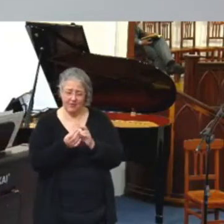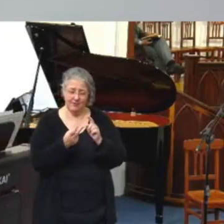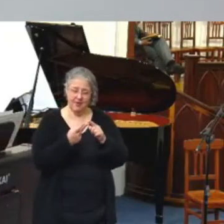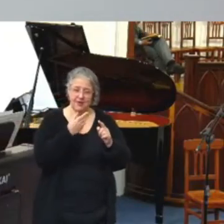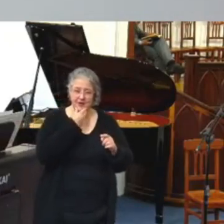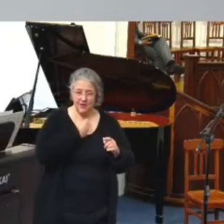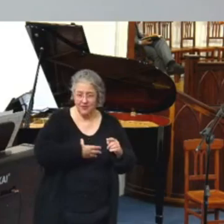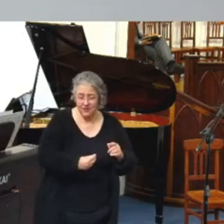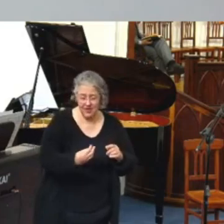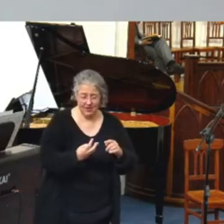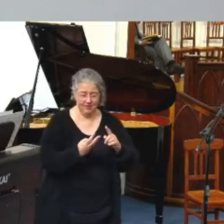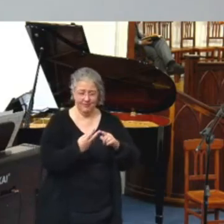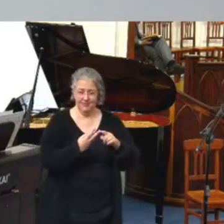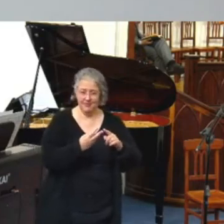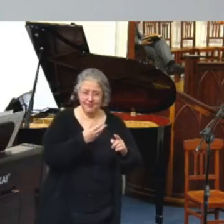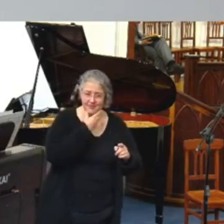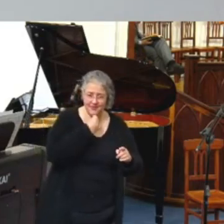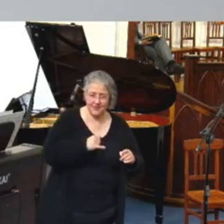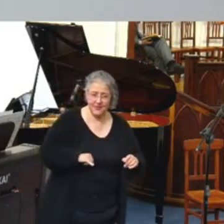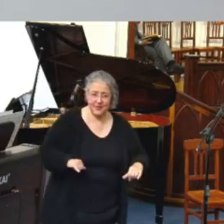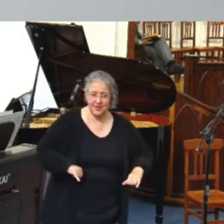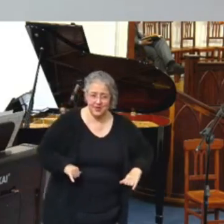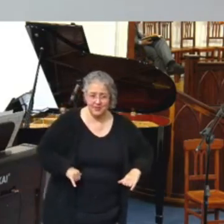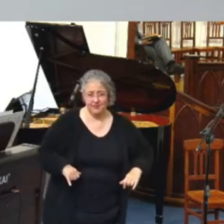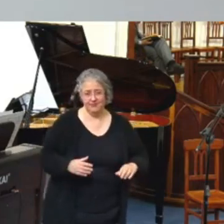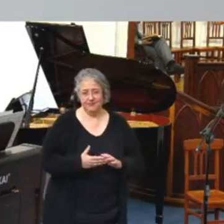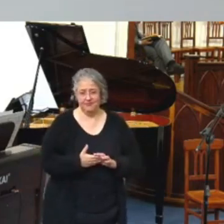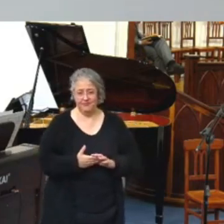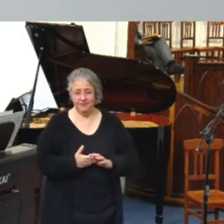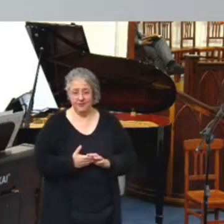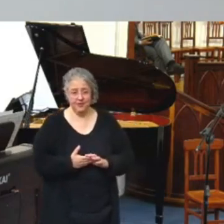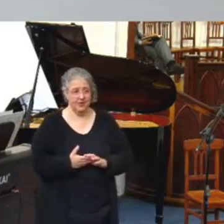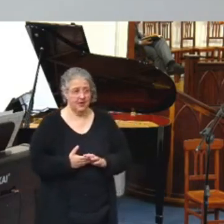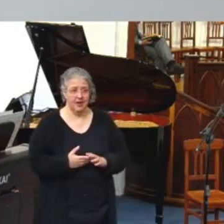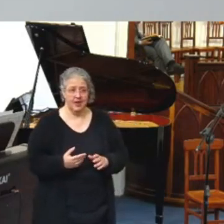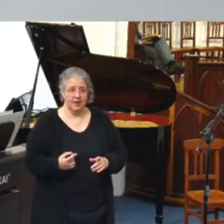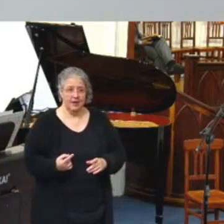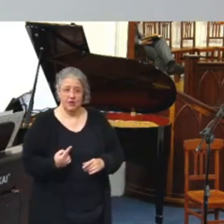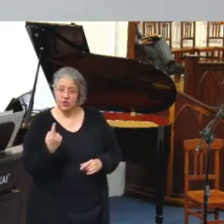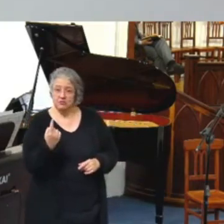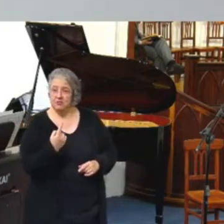ser afligido? E agora, nos versos 4 a 7, ele vai